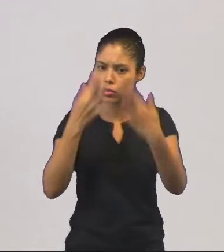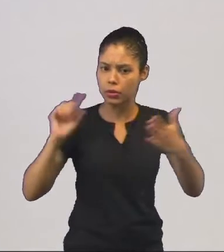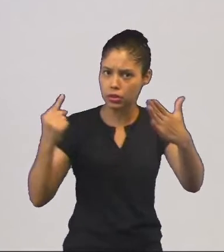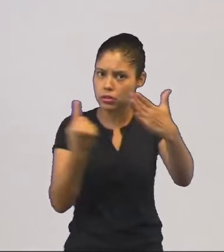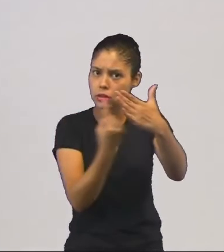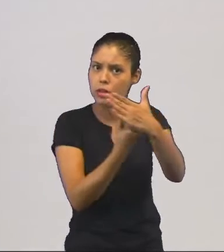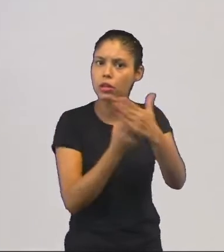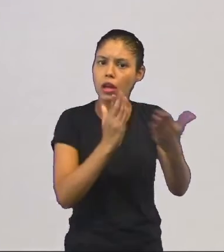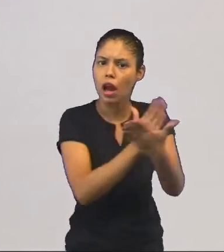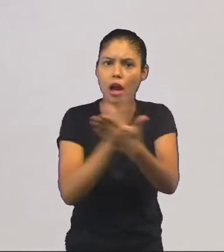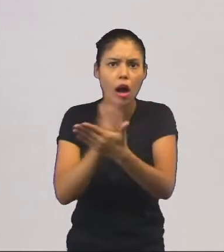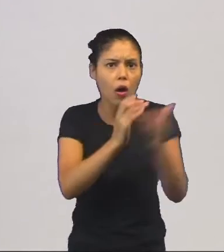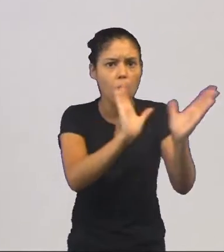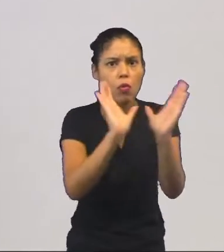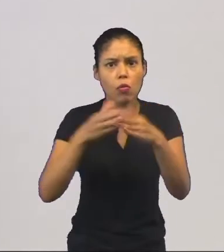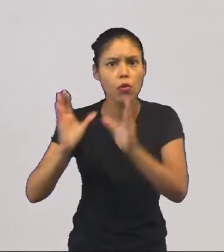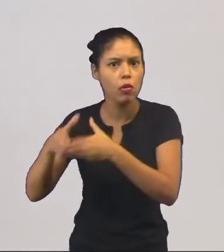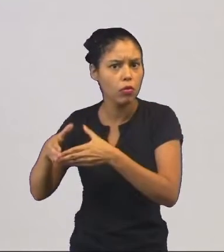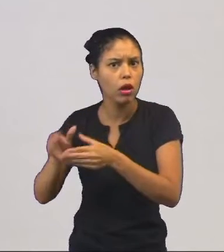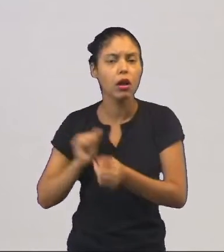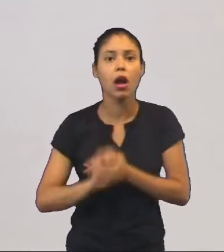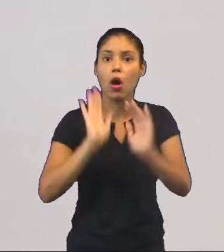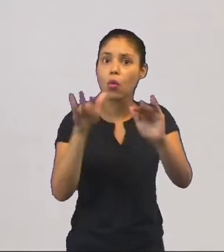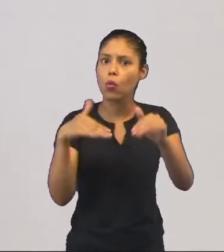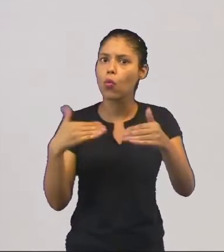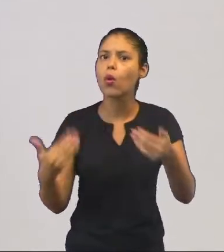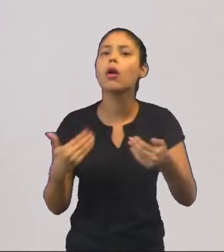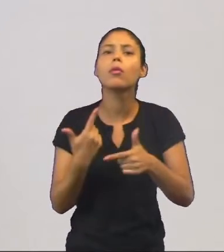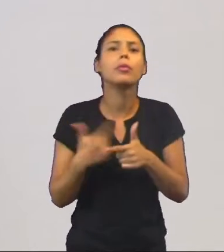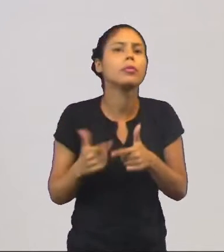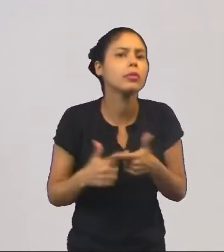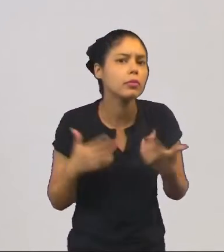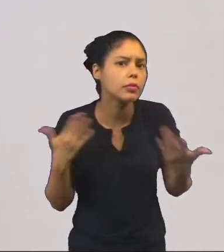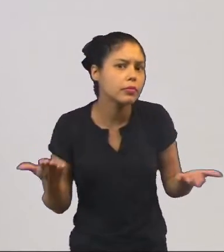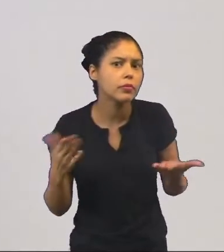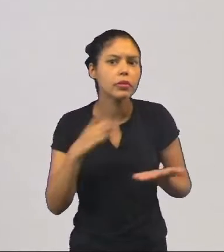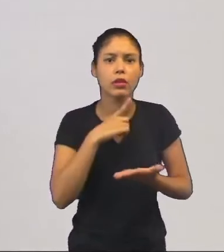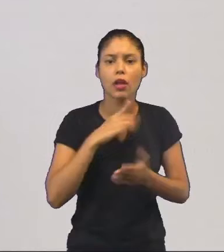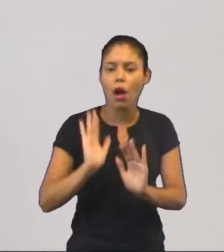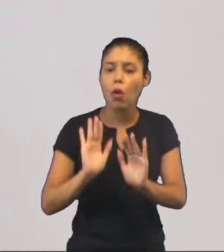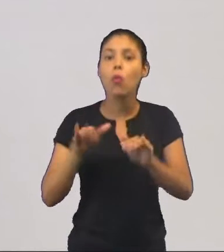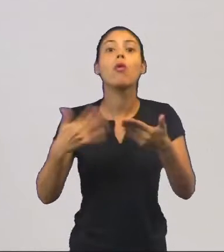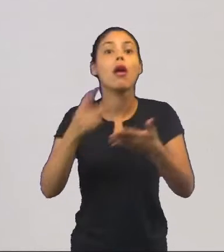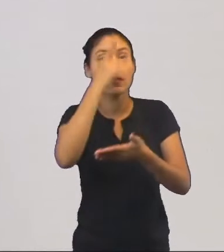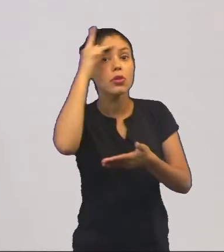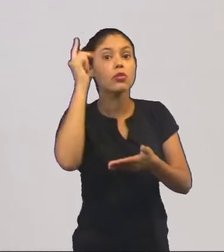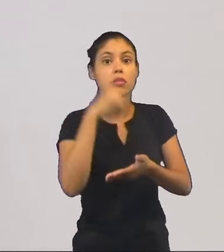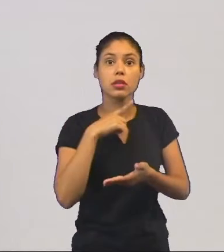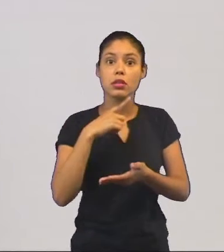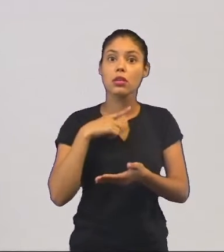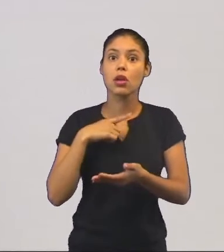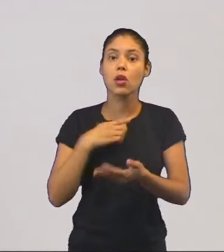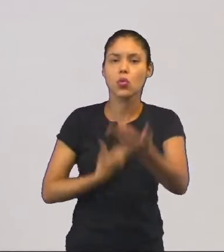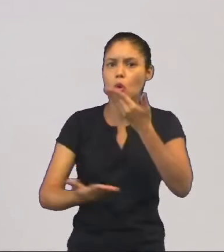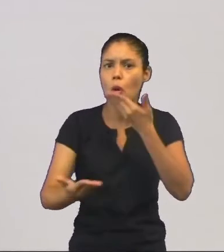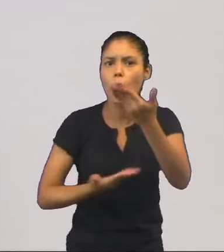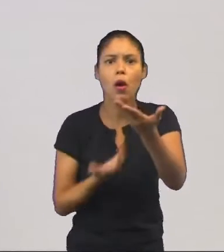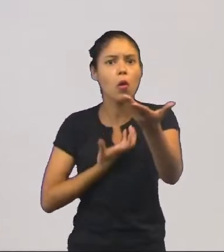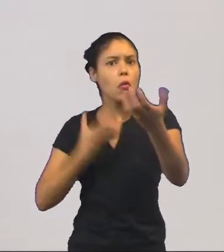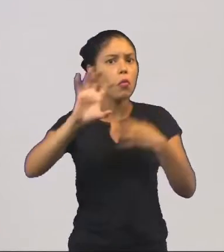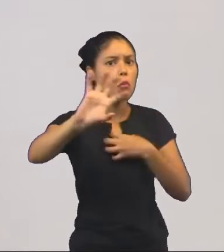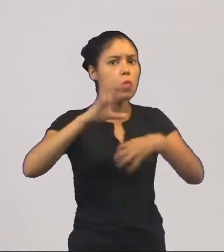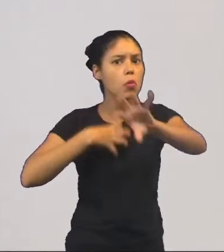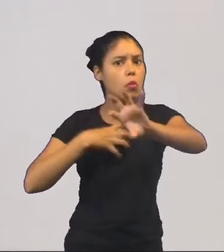em um determinado momento. Ou seja, qual é a situação, quem são as pessoas com as quais eu estou me envolvendo